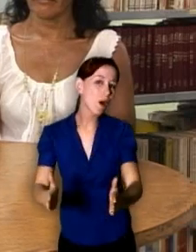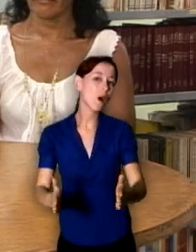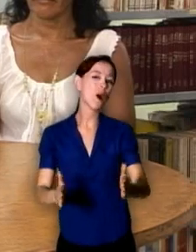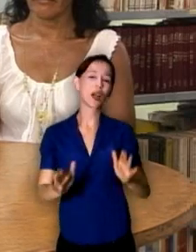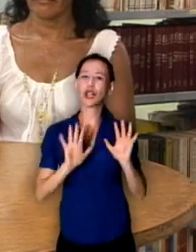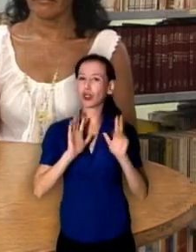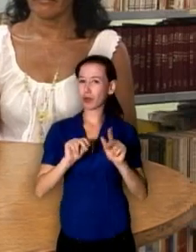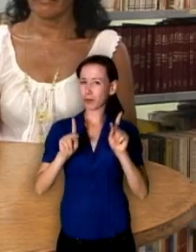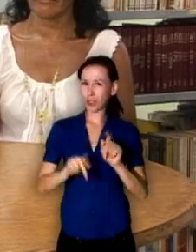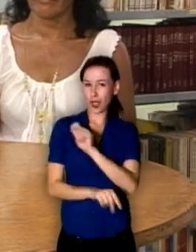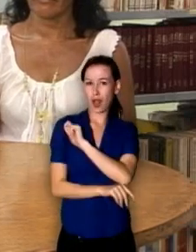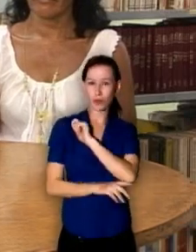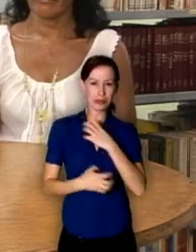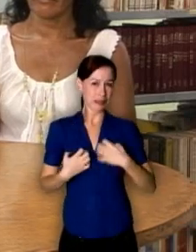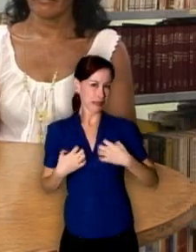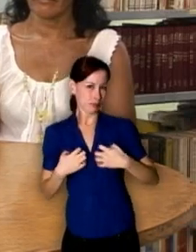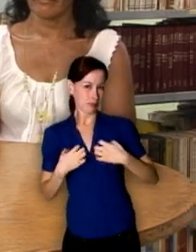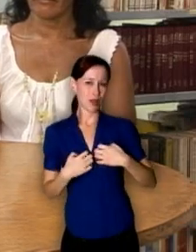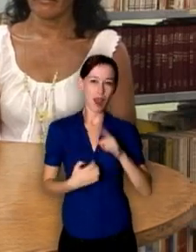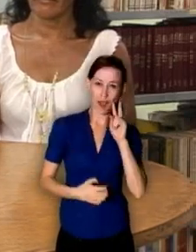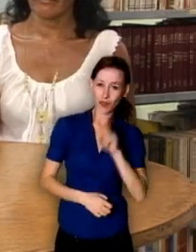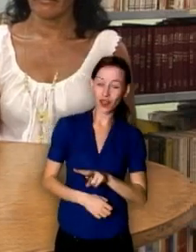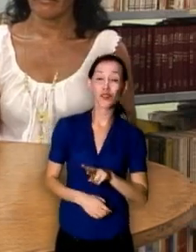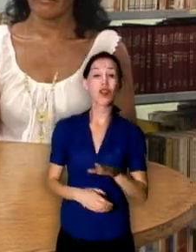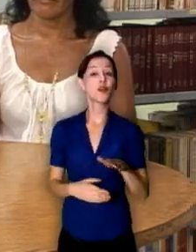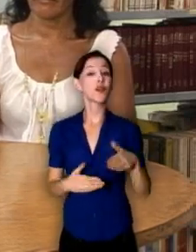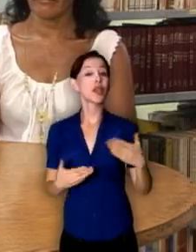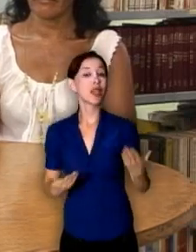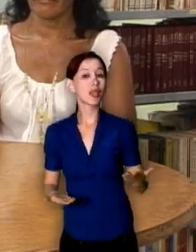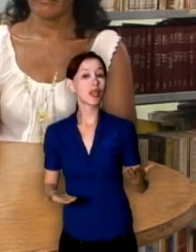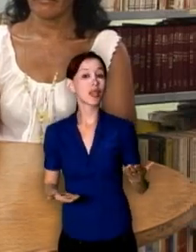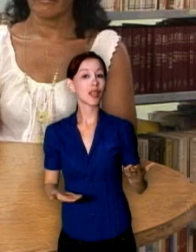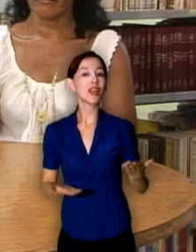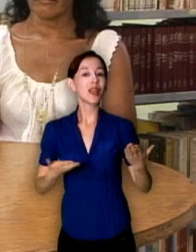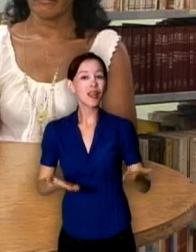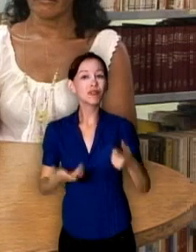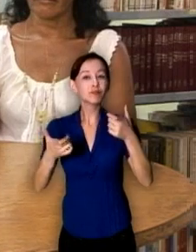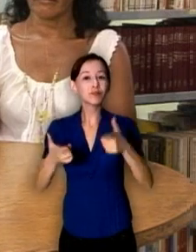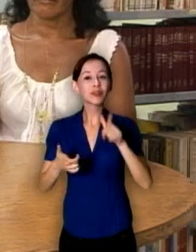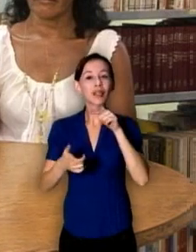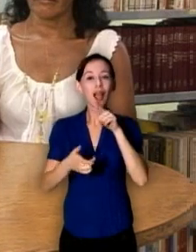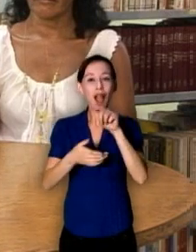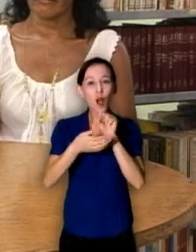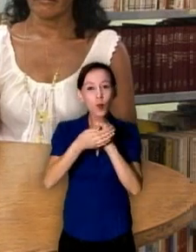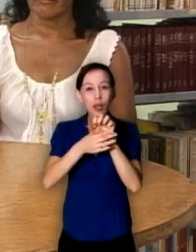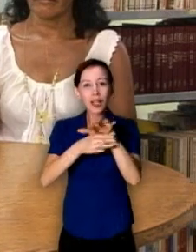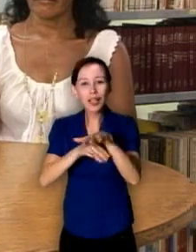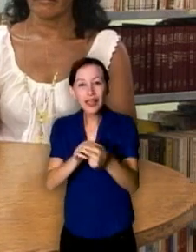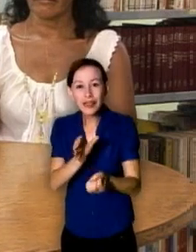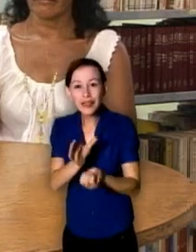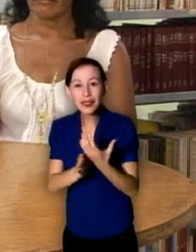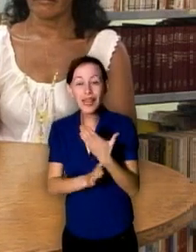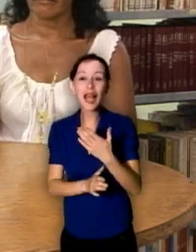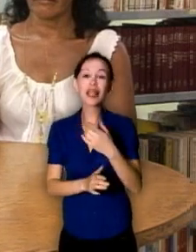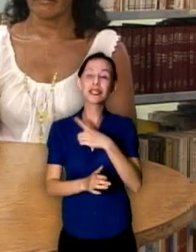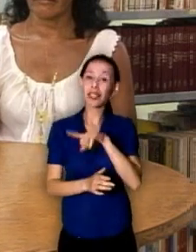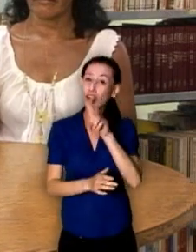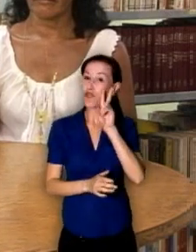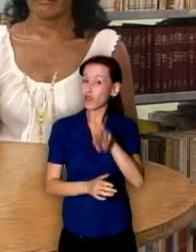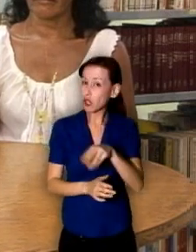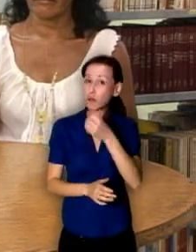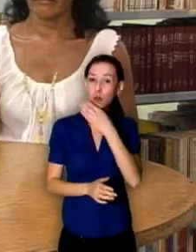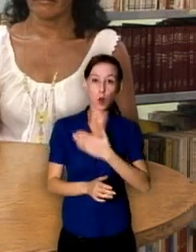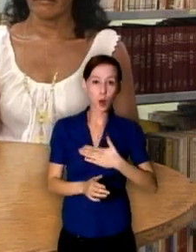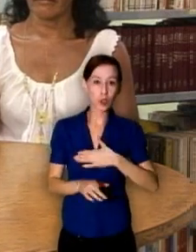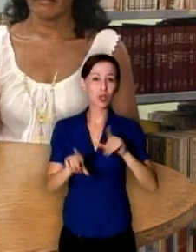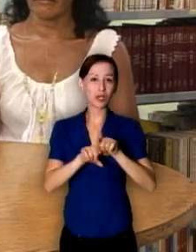todos revoltados com aquilo. E lá na nascente, me parece, eu gostei, eles também, e os